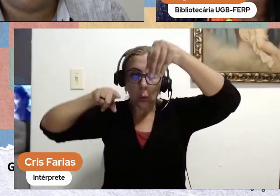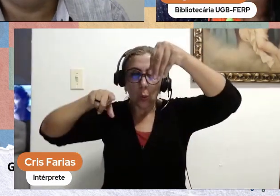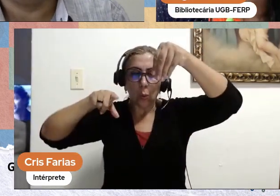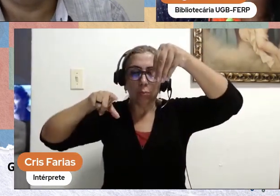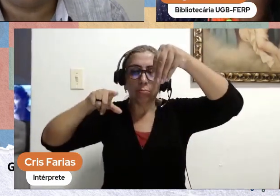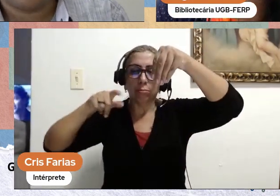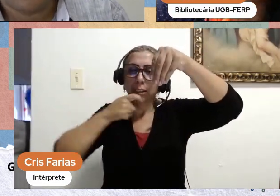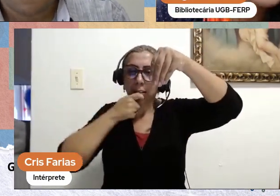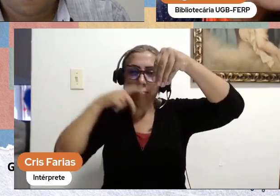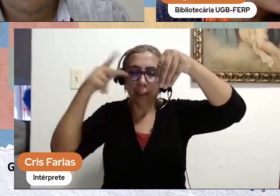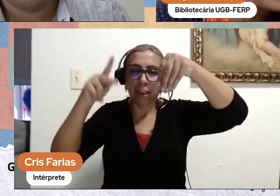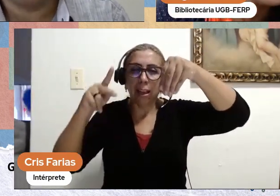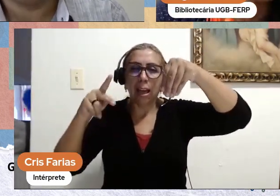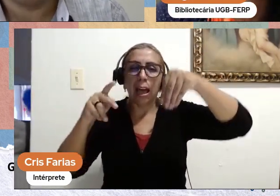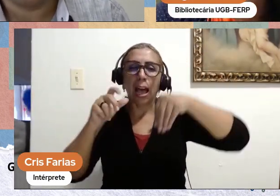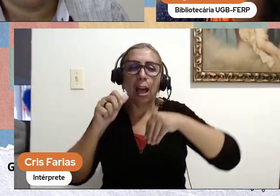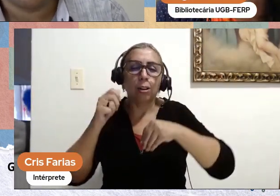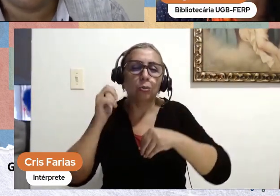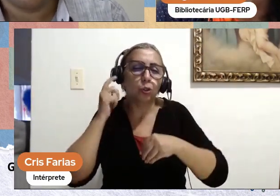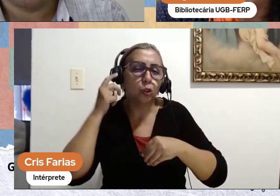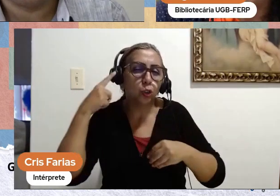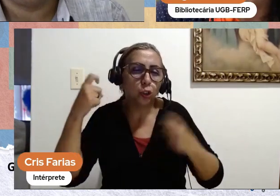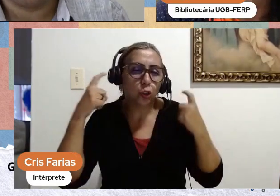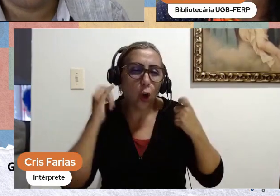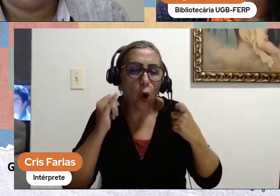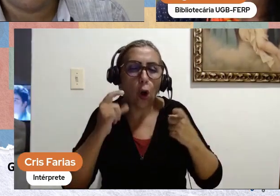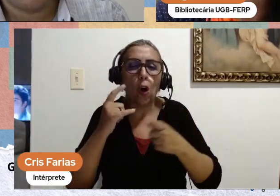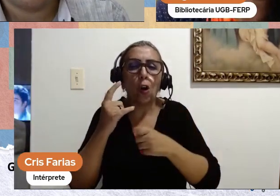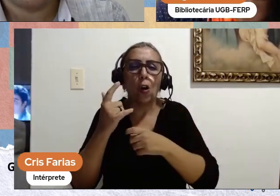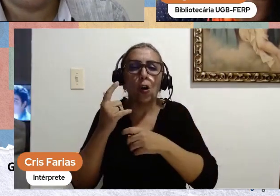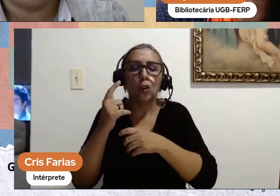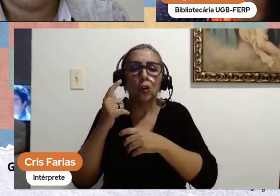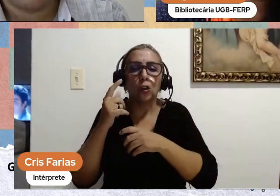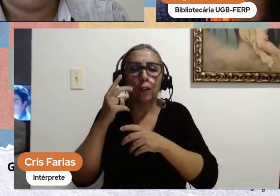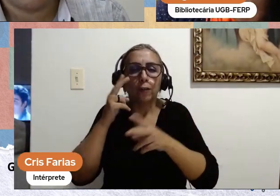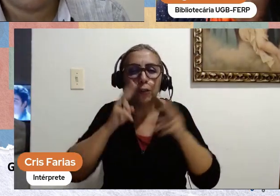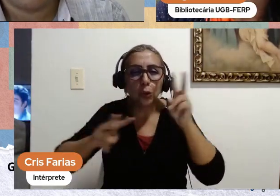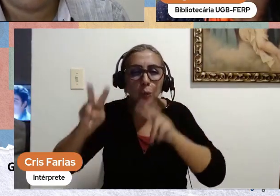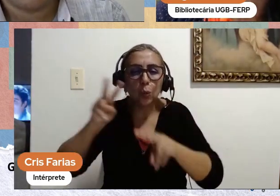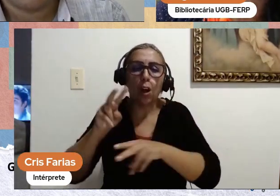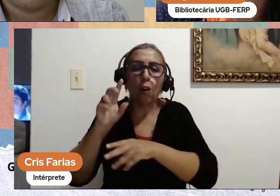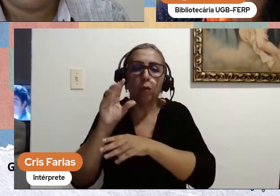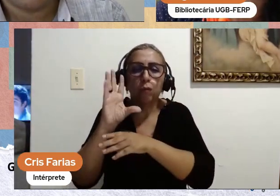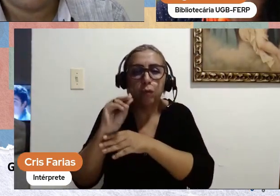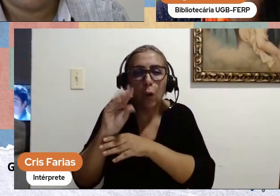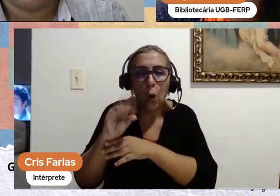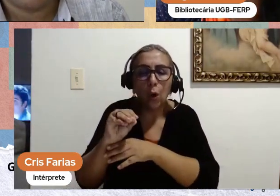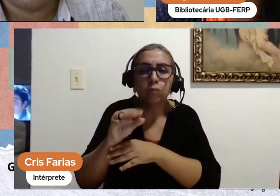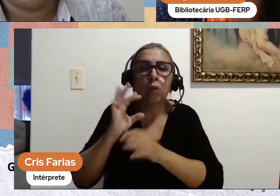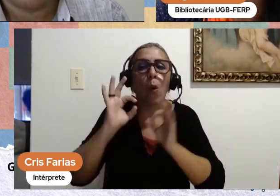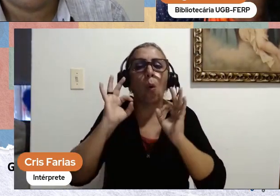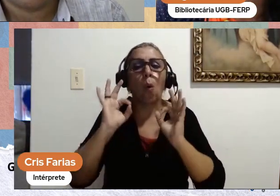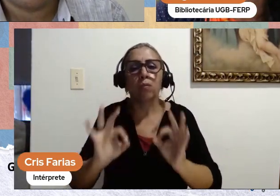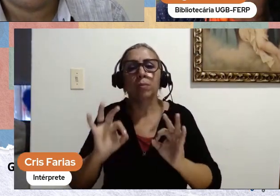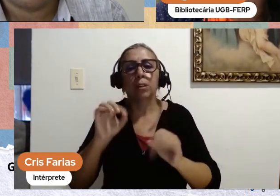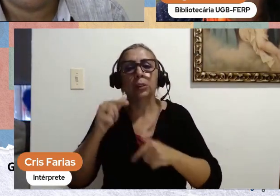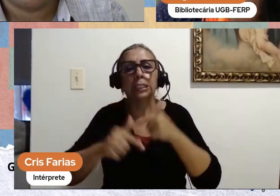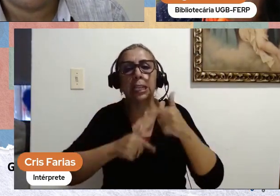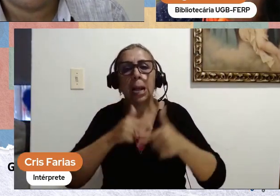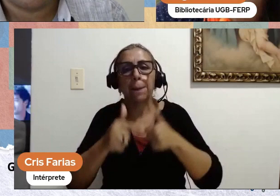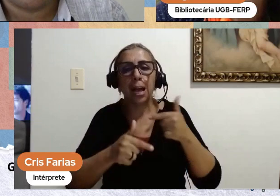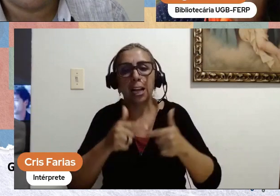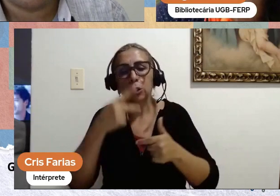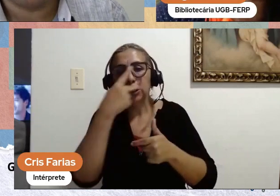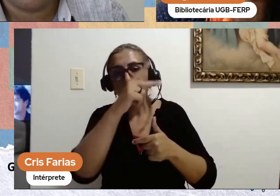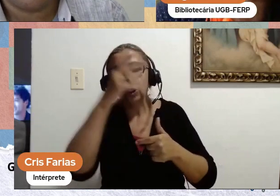audiovisual, sonoro, fotografias que confirmavam o trabalho, né, que o tio dela